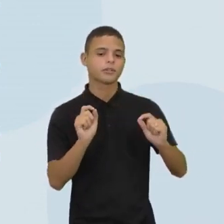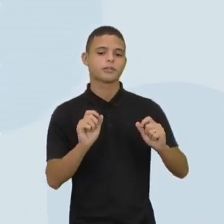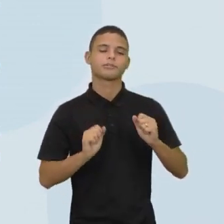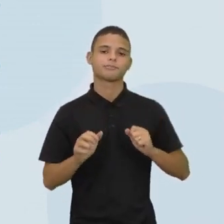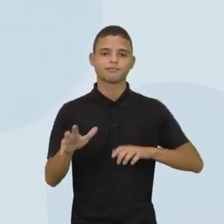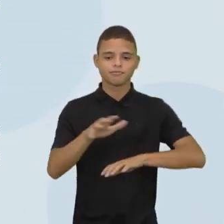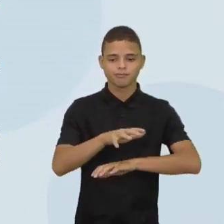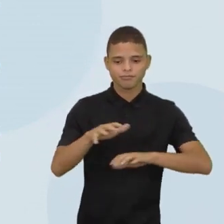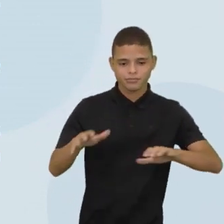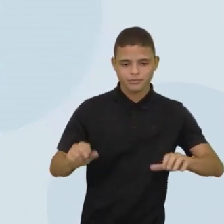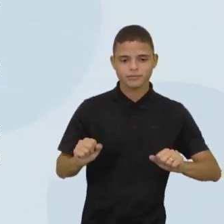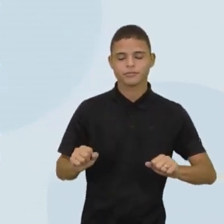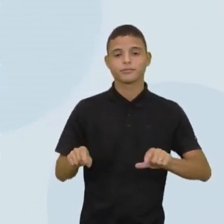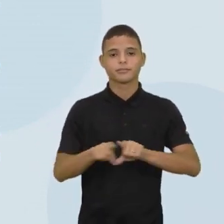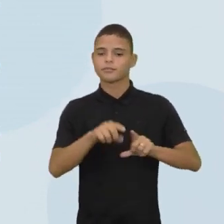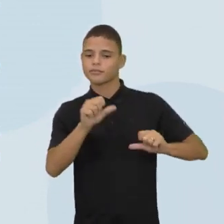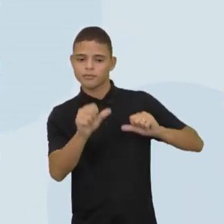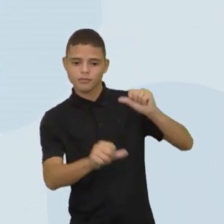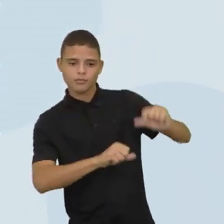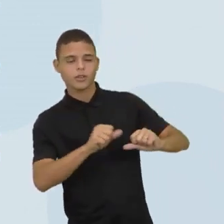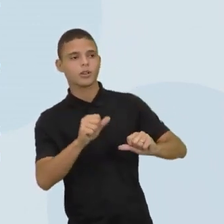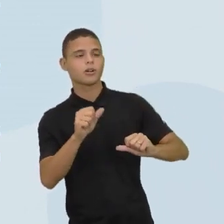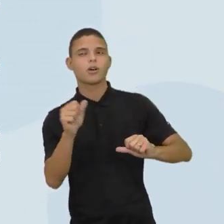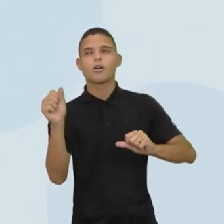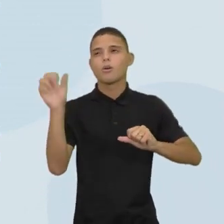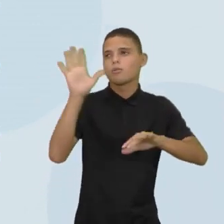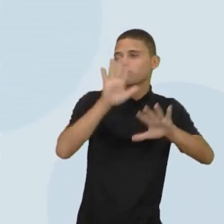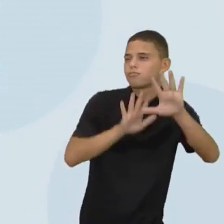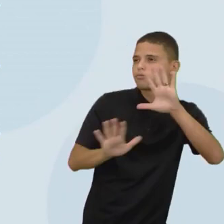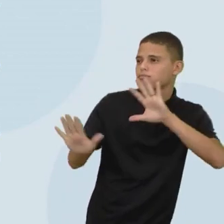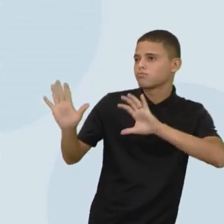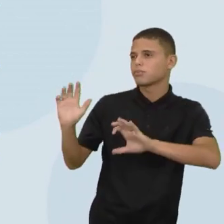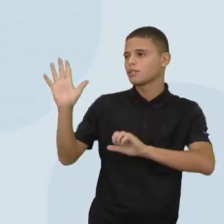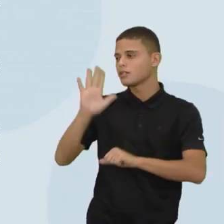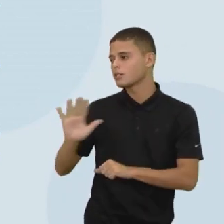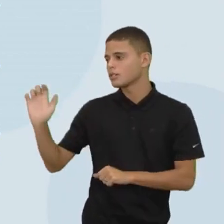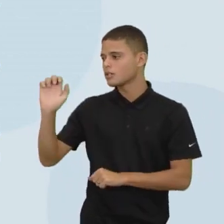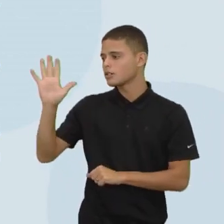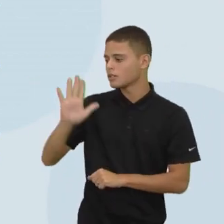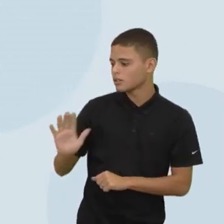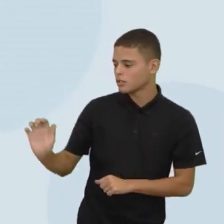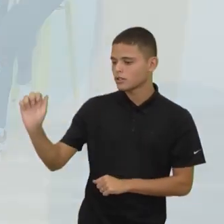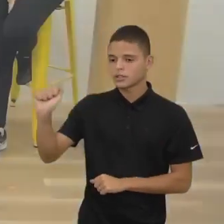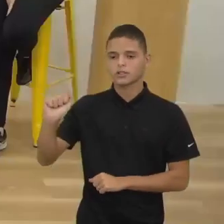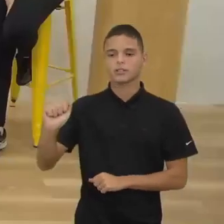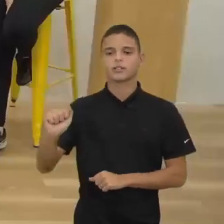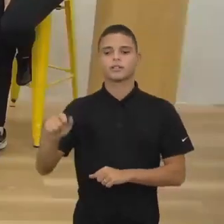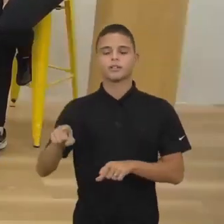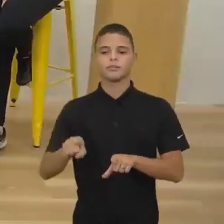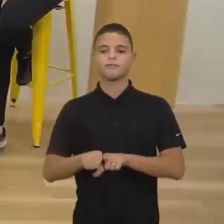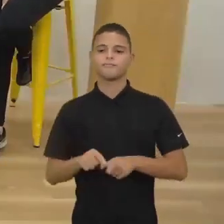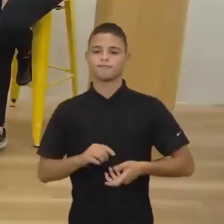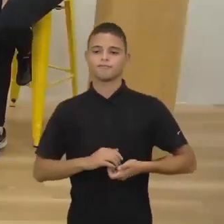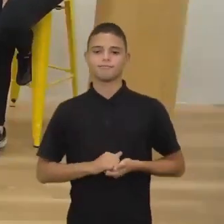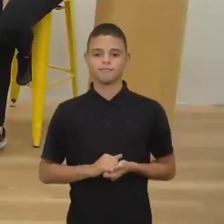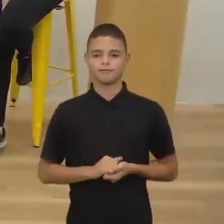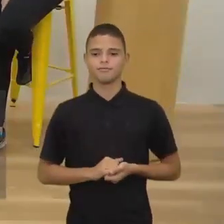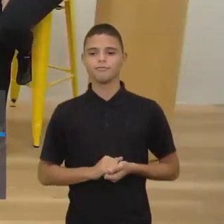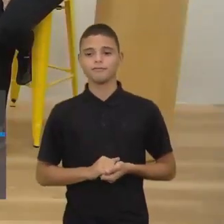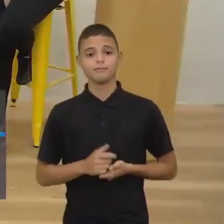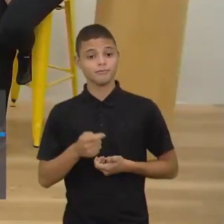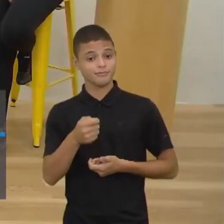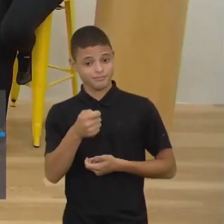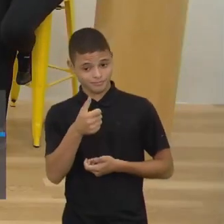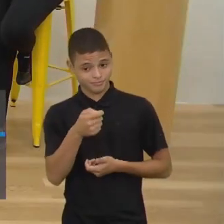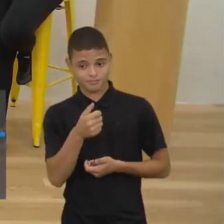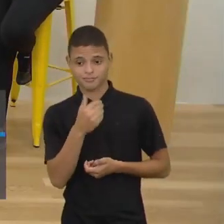ambiental e as transformações nas paisagens na Europa, na Ásia e na Oceania. Quase que não saiu o final. Quase não